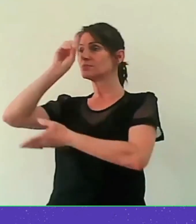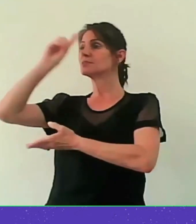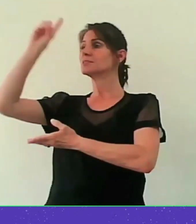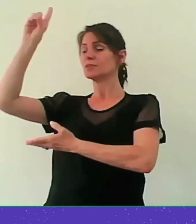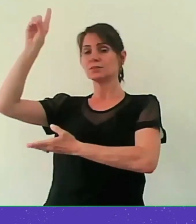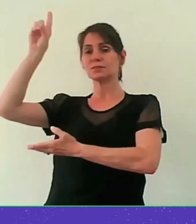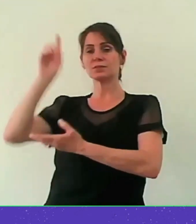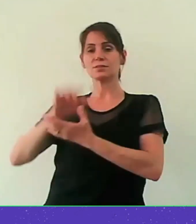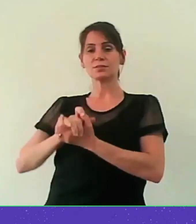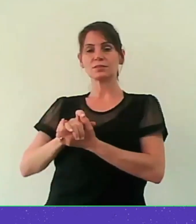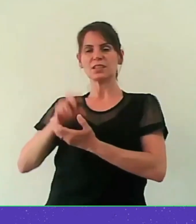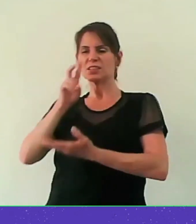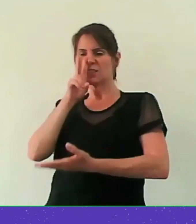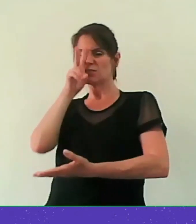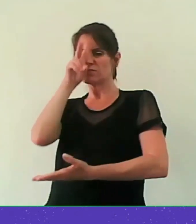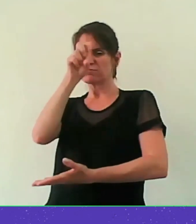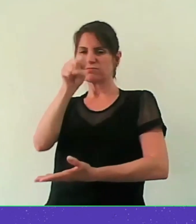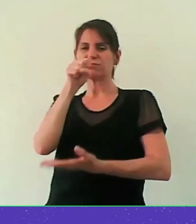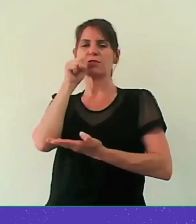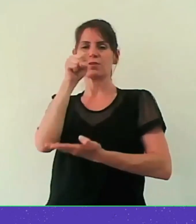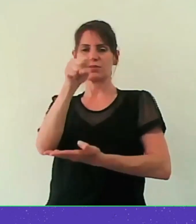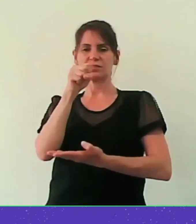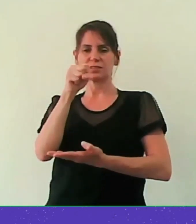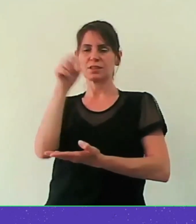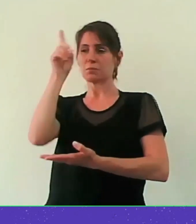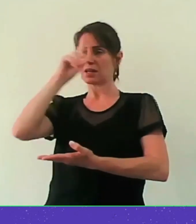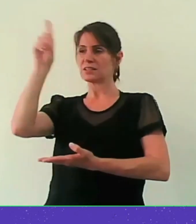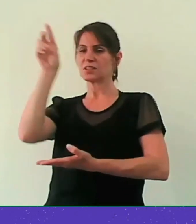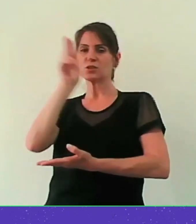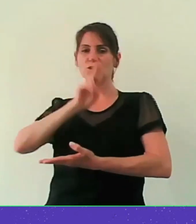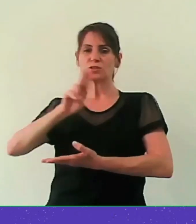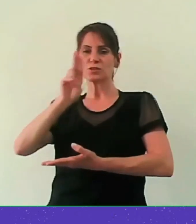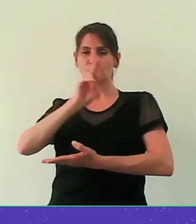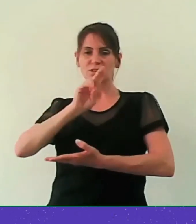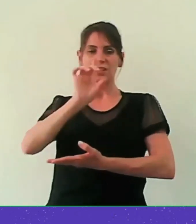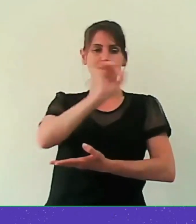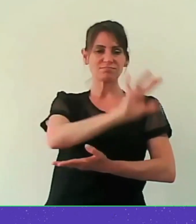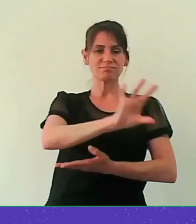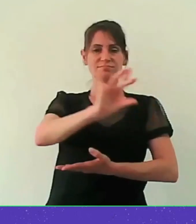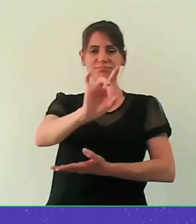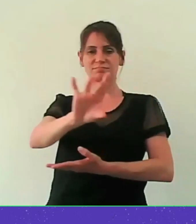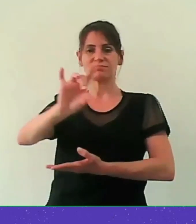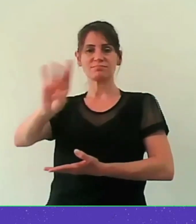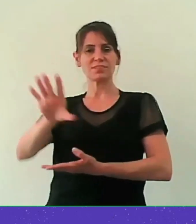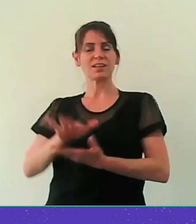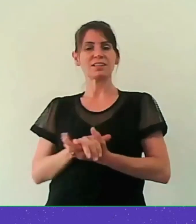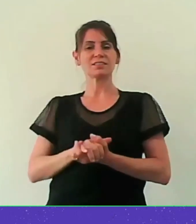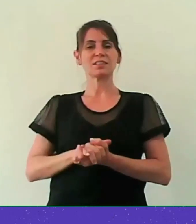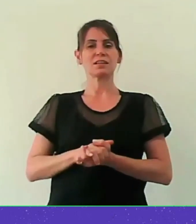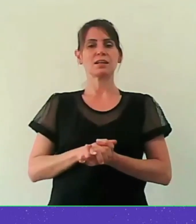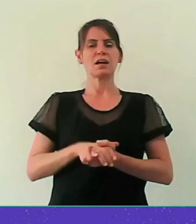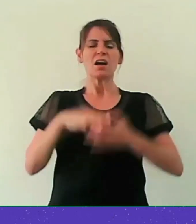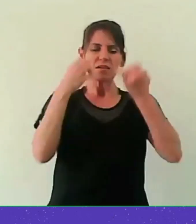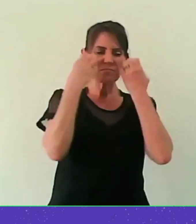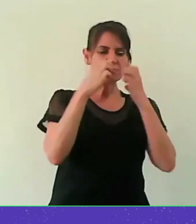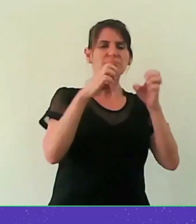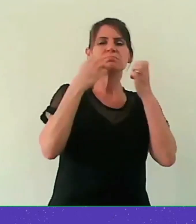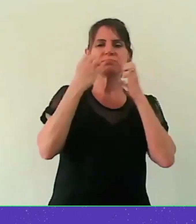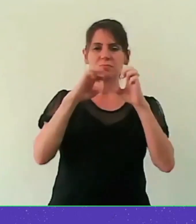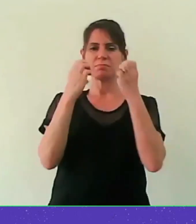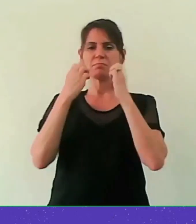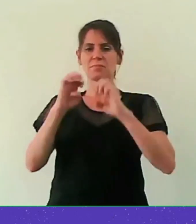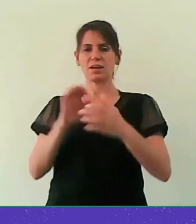essa força, para Deus poder usar vocês para operar, pregar o evangelho,